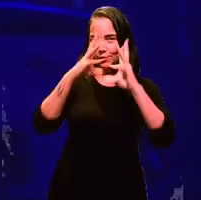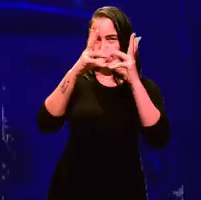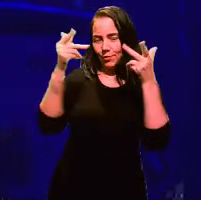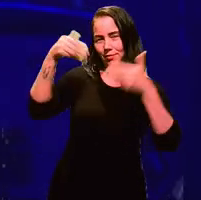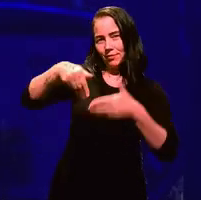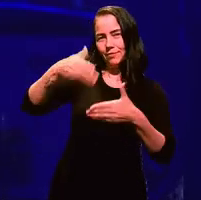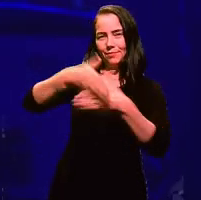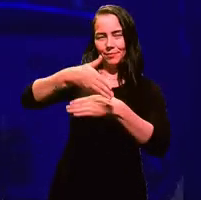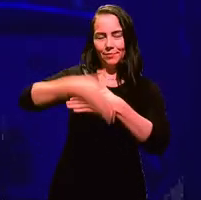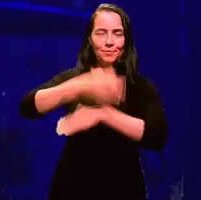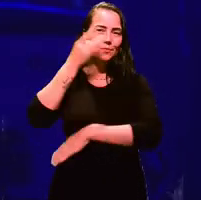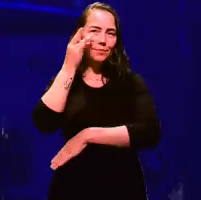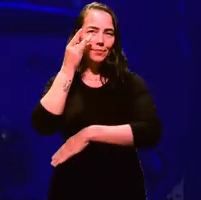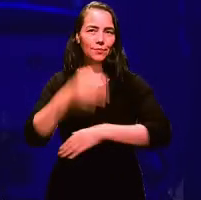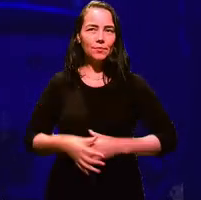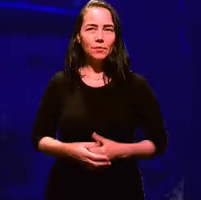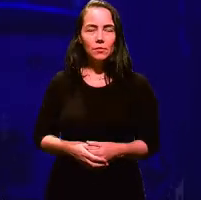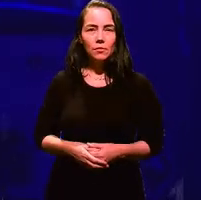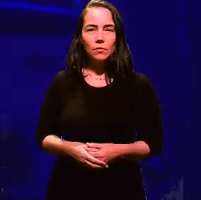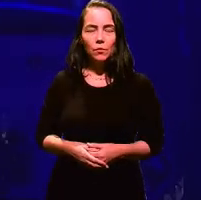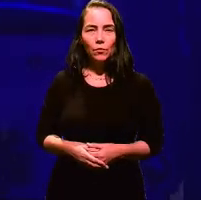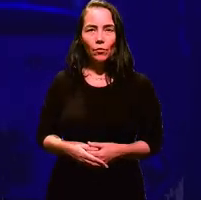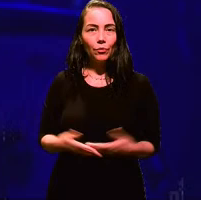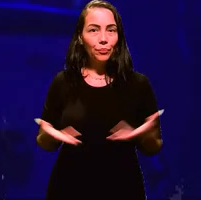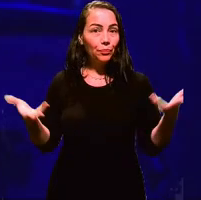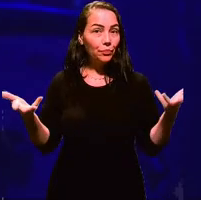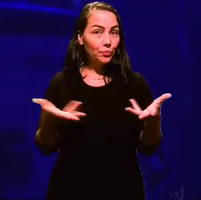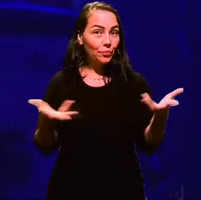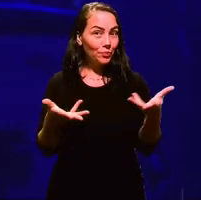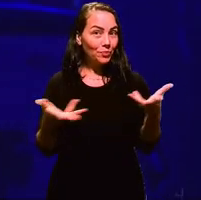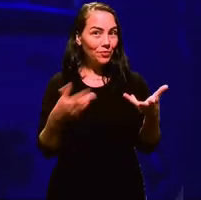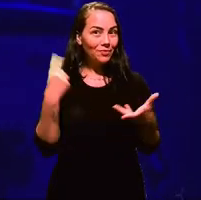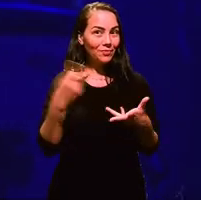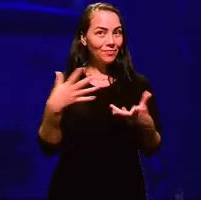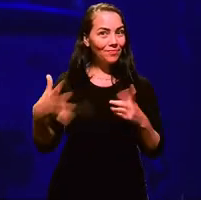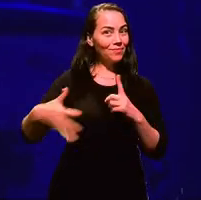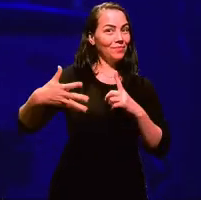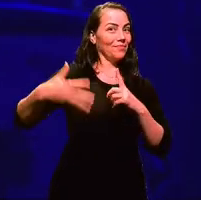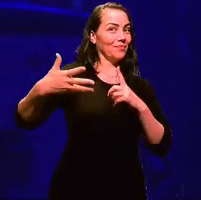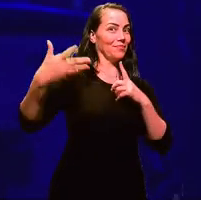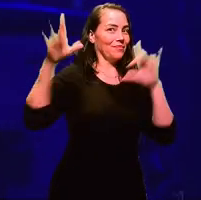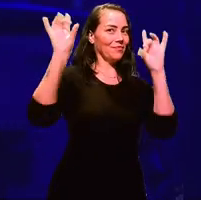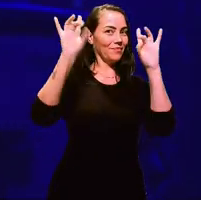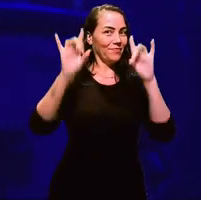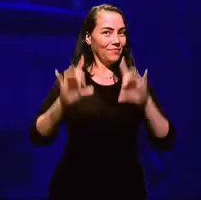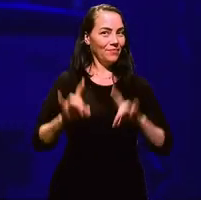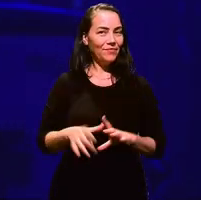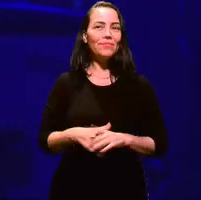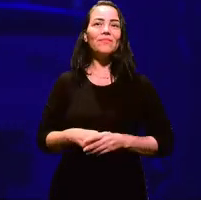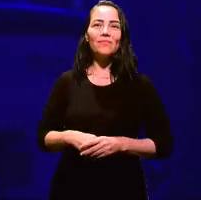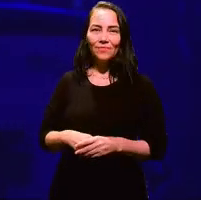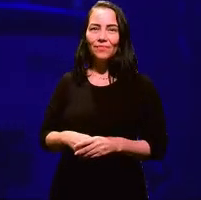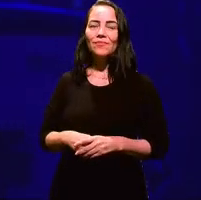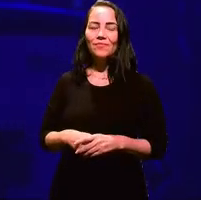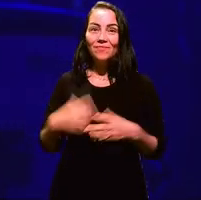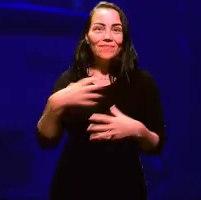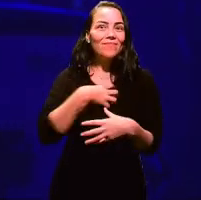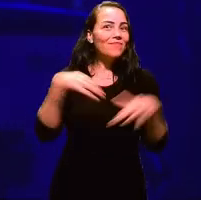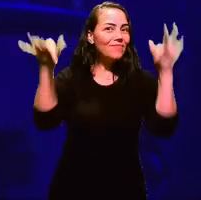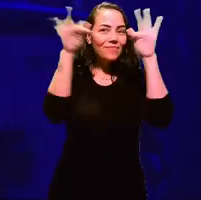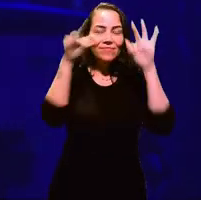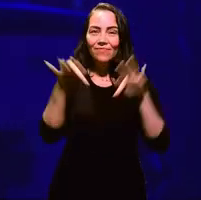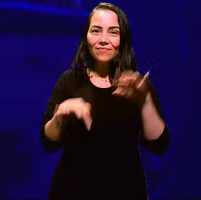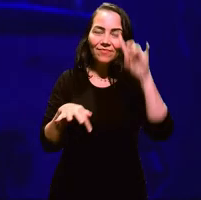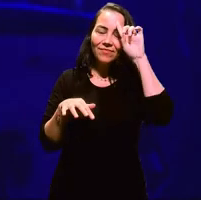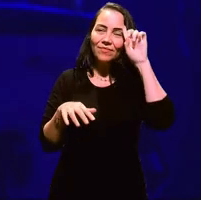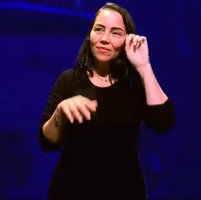presentes. Hoje temos uma motivação muito especial e estamos muito